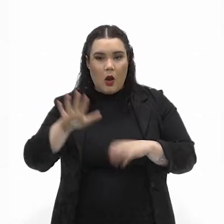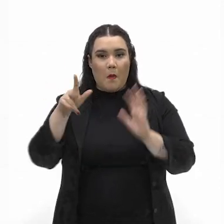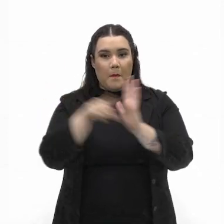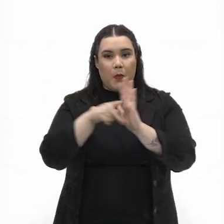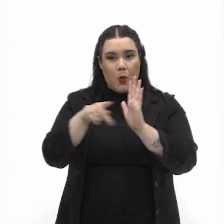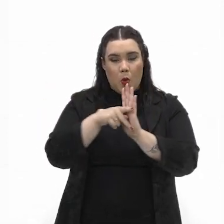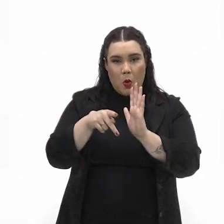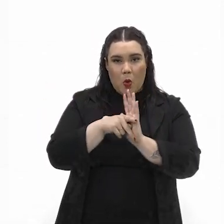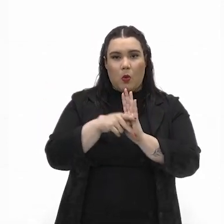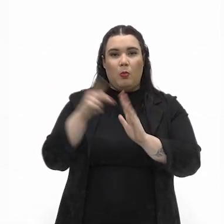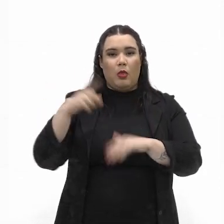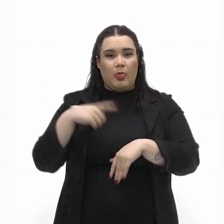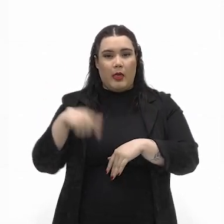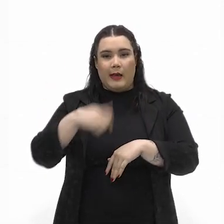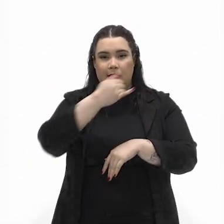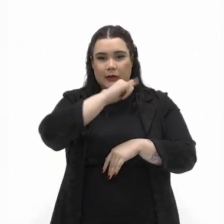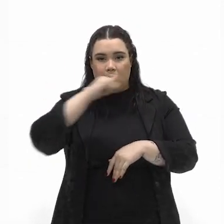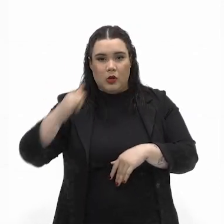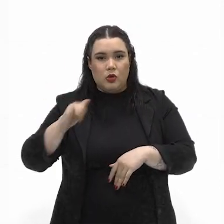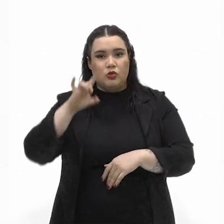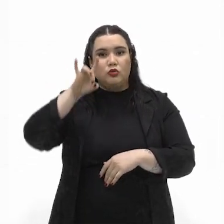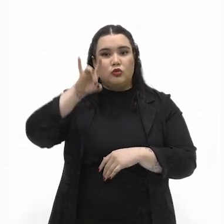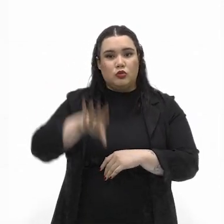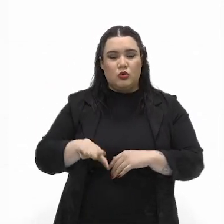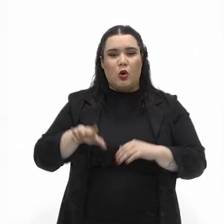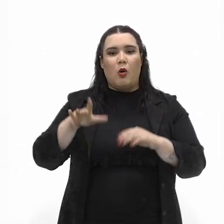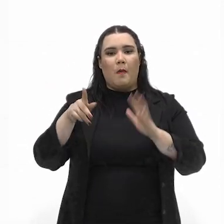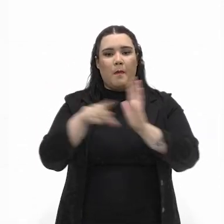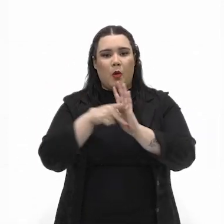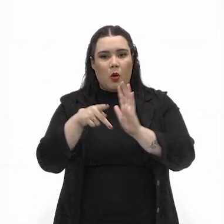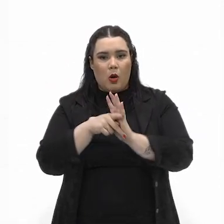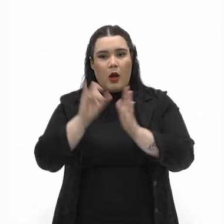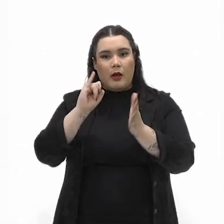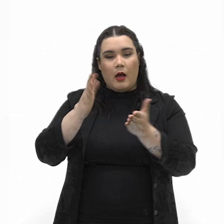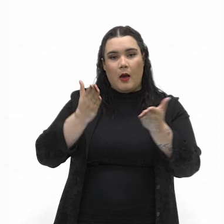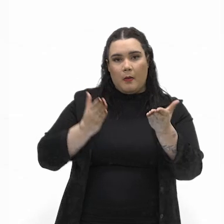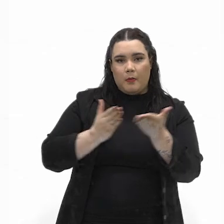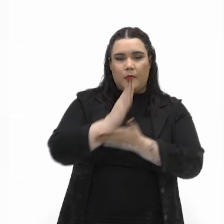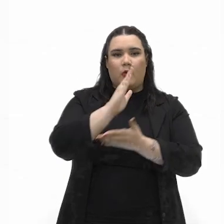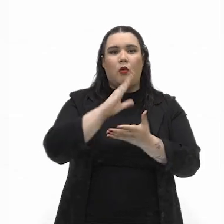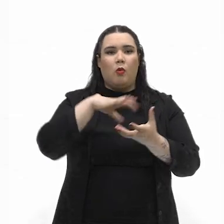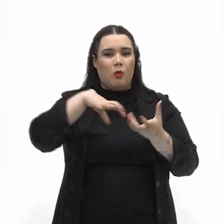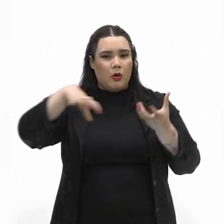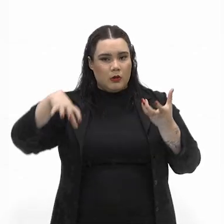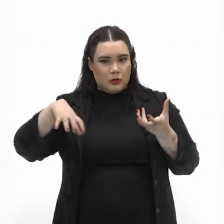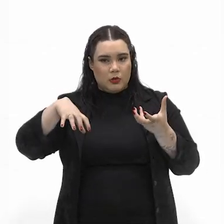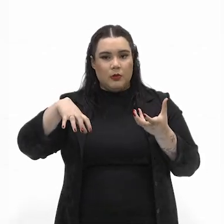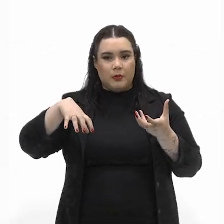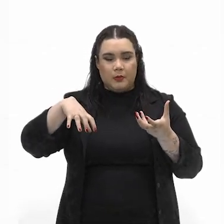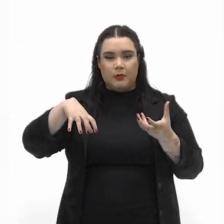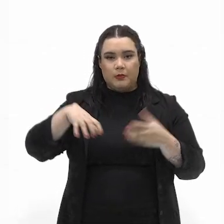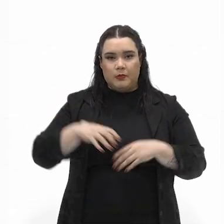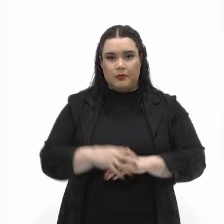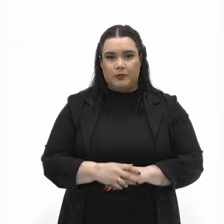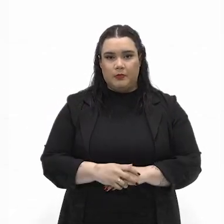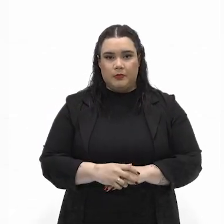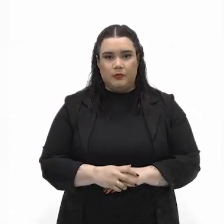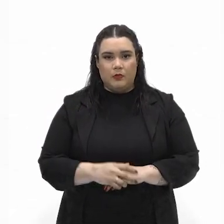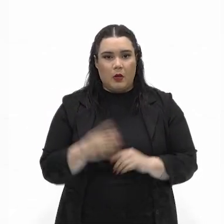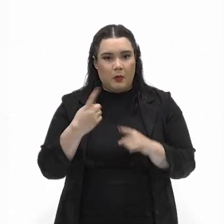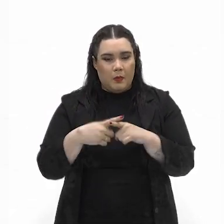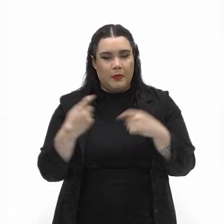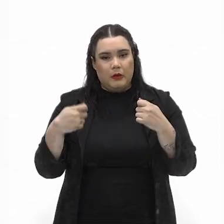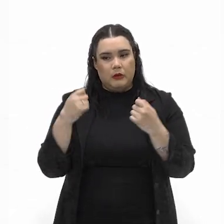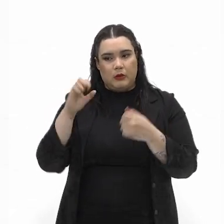ser admitida para fins pacíficos e mediante aí o Congresso Nacional, tá? Tem que ter aprovação